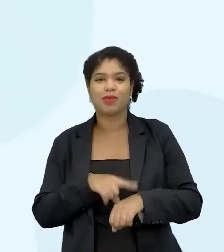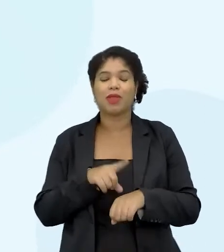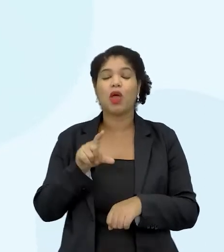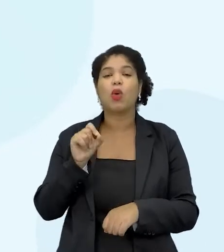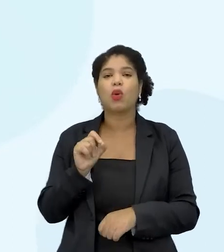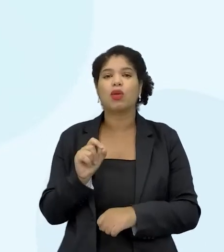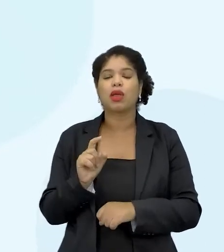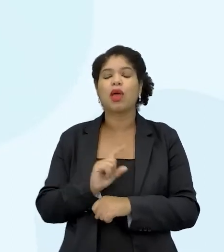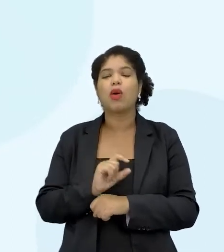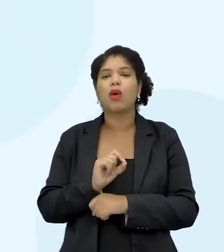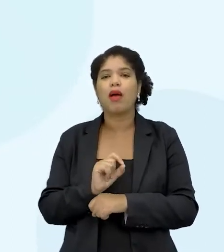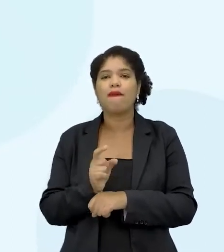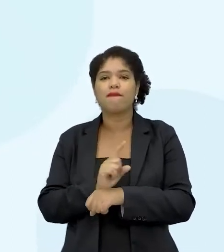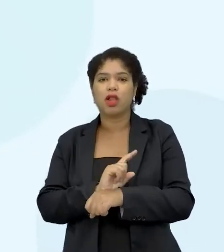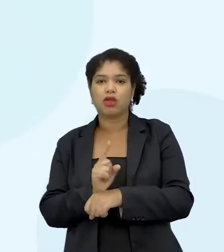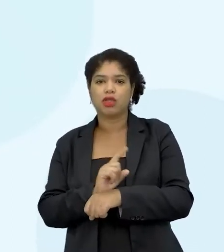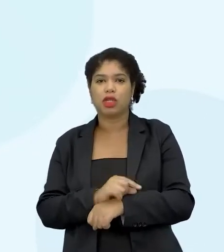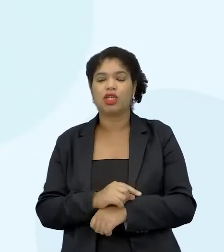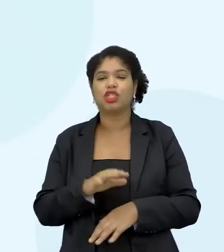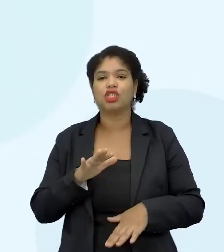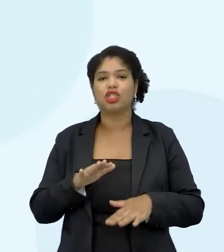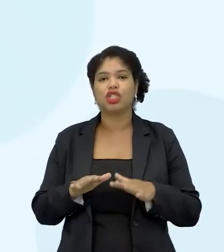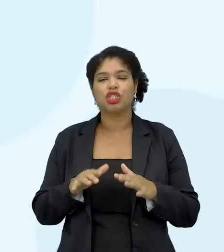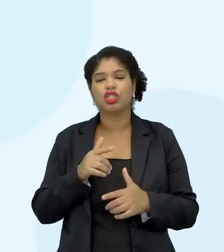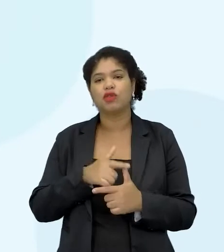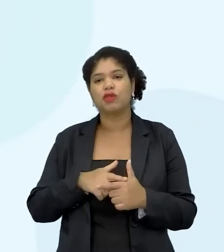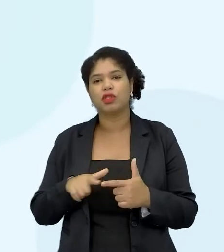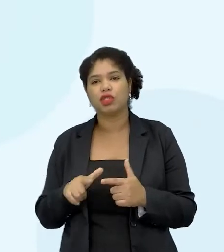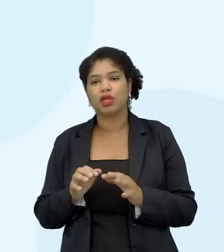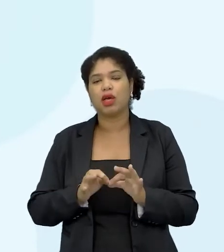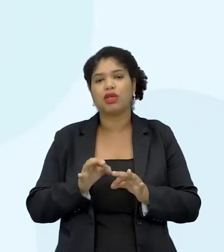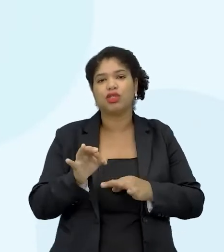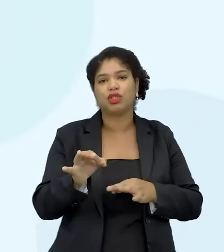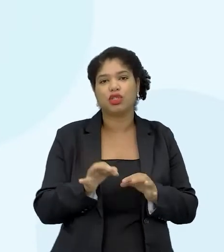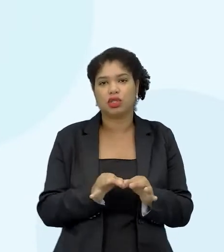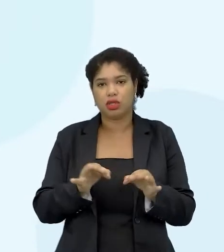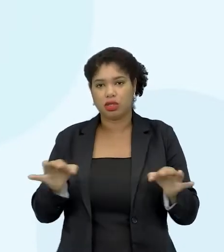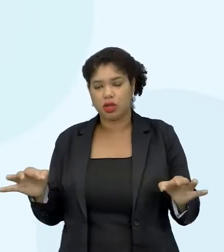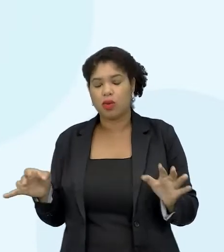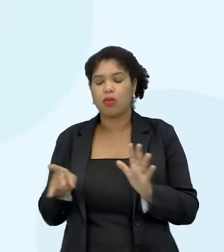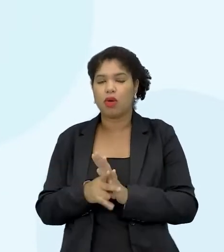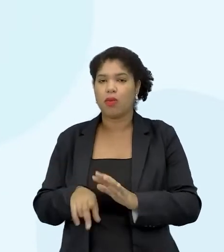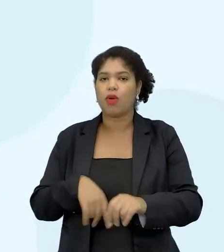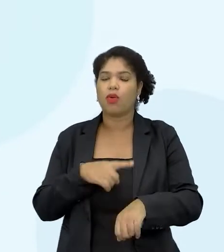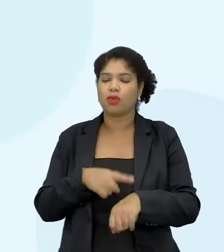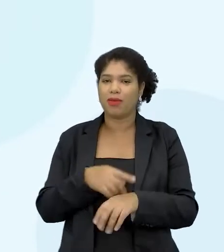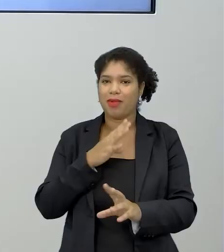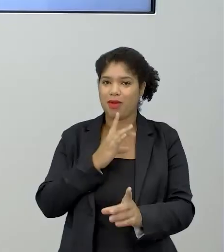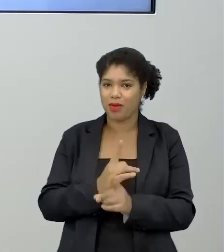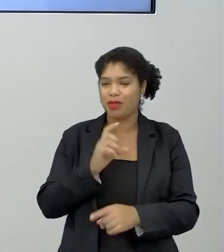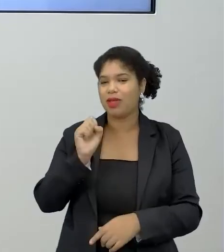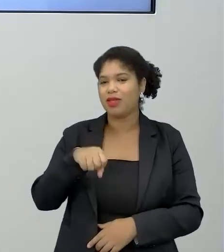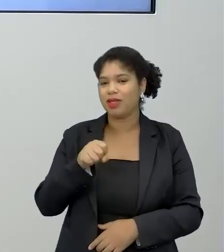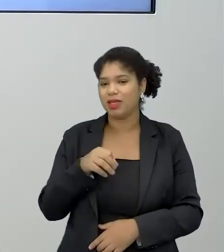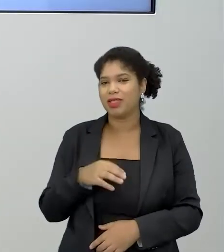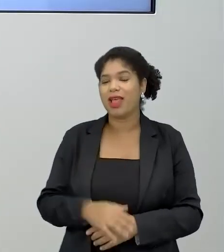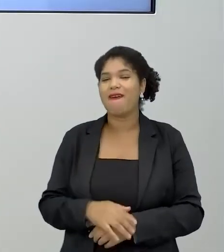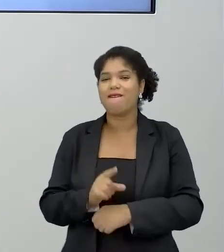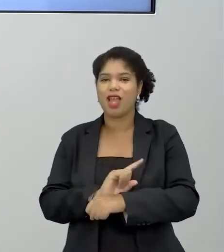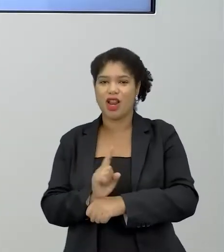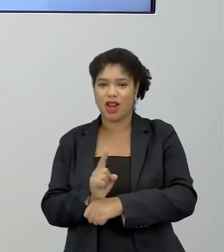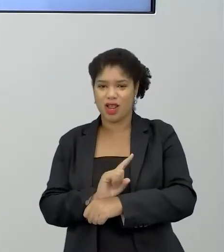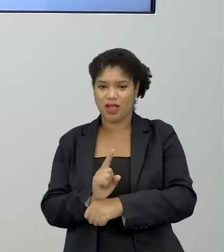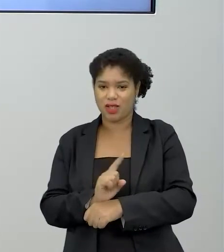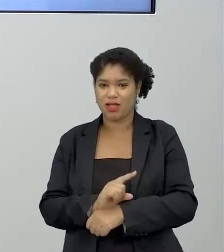velocidade. Dividindo a distância, qualquer variação vertical da distância, pelo tempo, você vai achar sempre a velocidade, tá